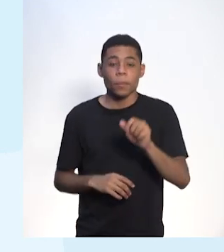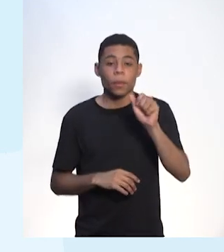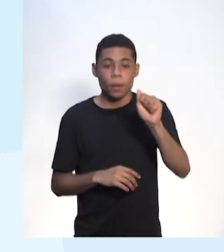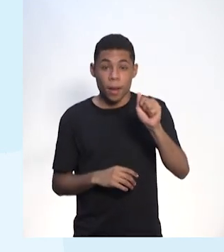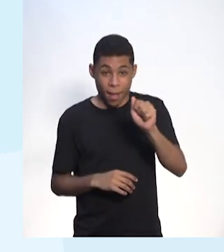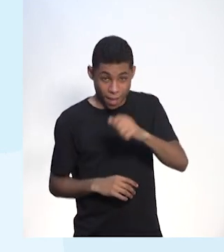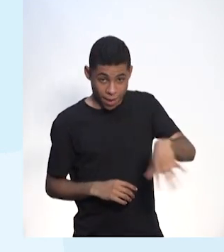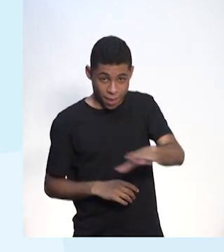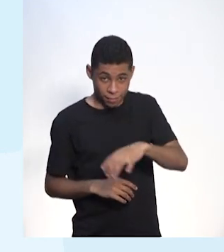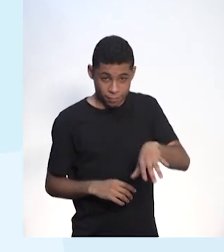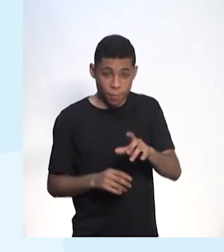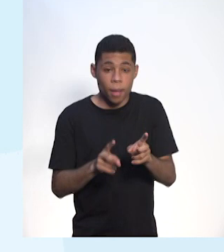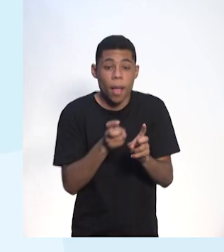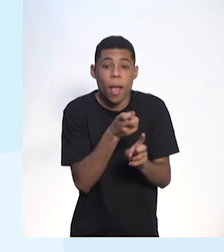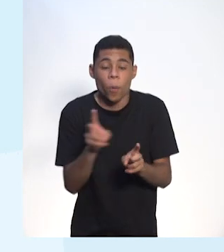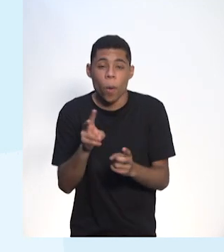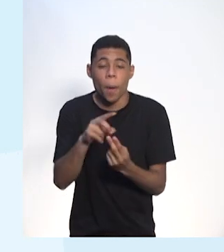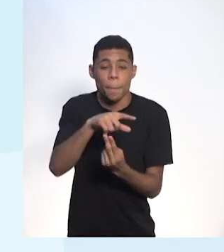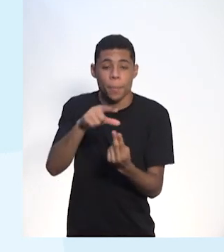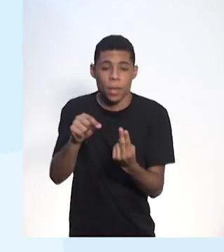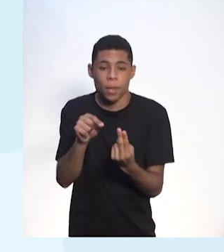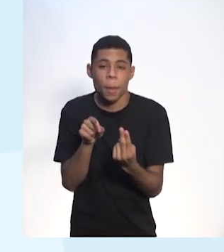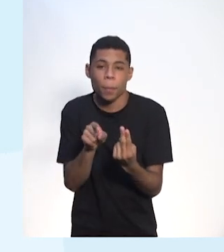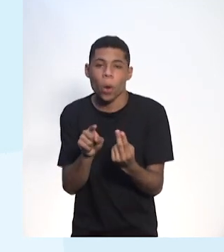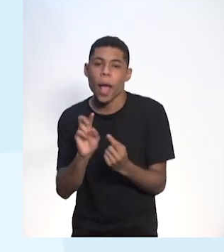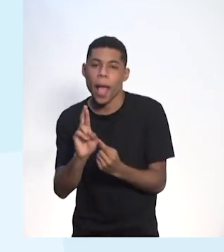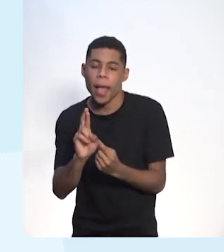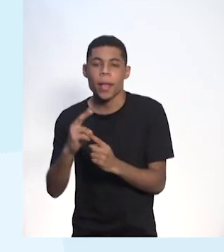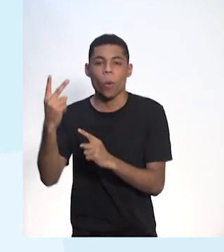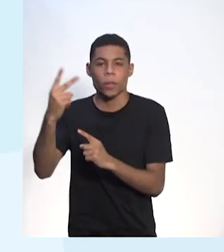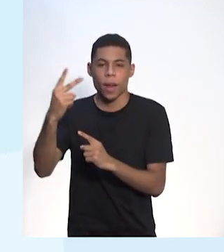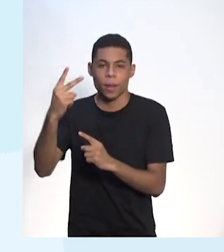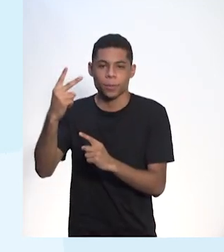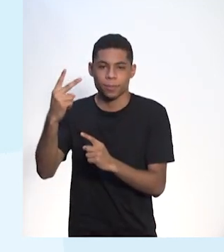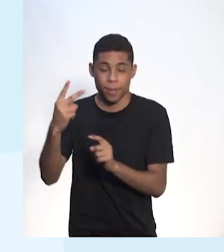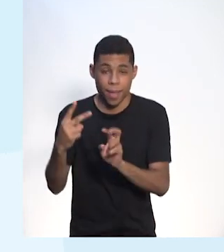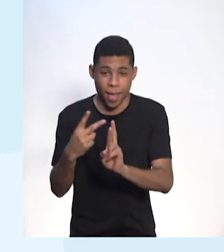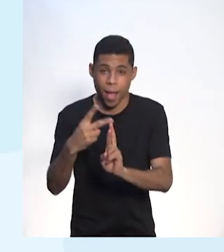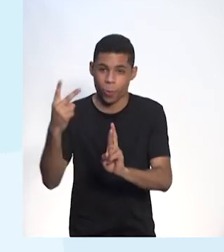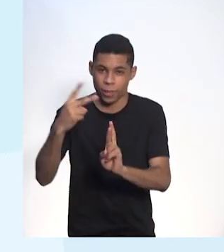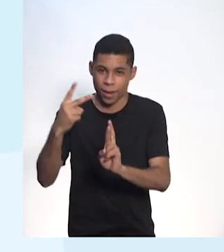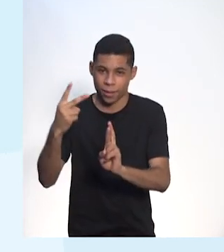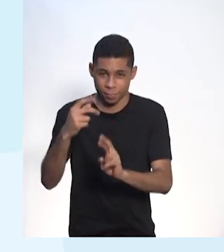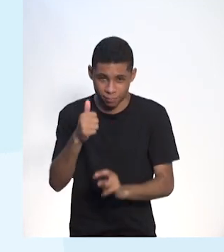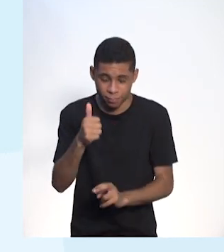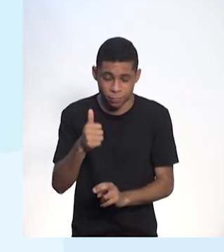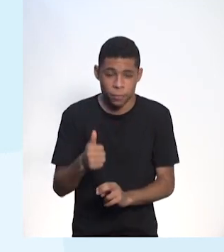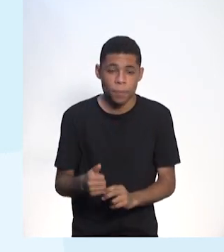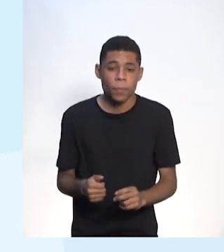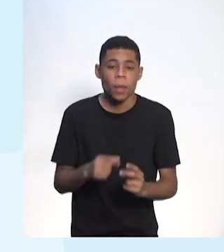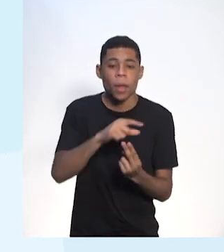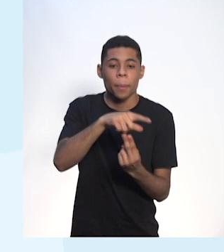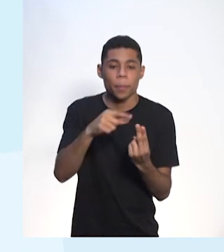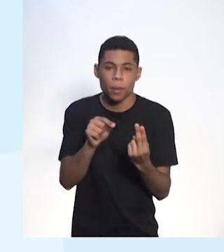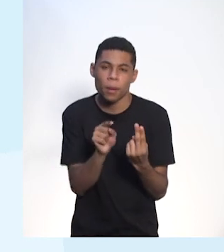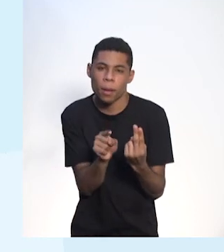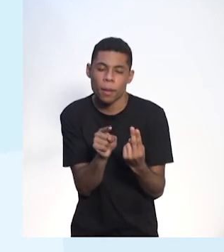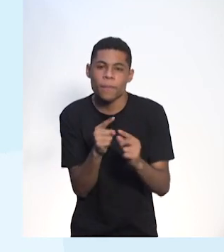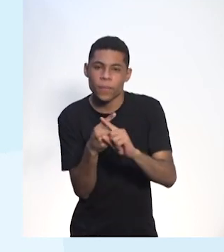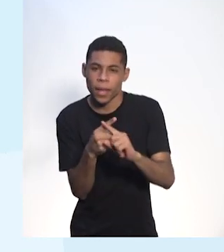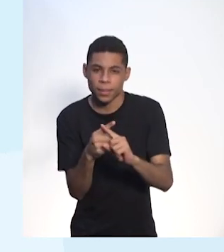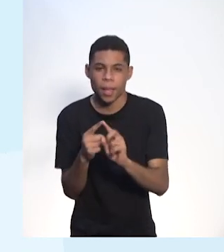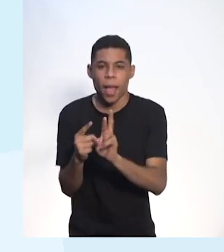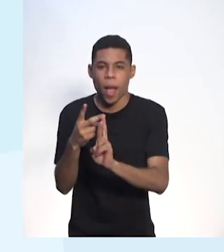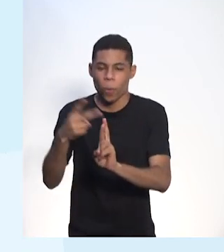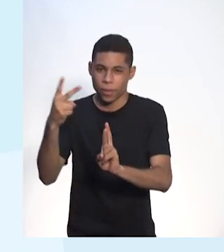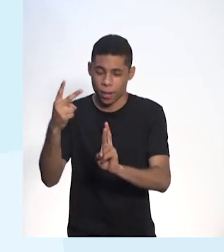área é igual a πr ao quadrado, né? O francês ao quadrado, né? πr ao quadrado. Ou